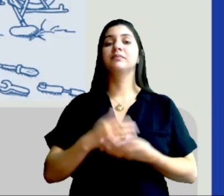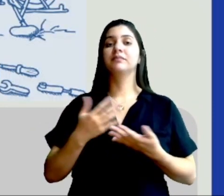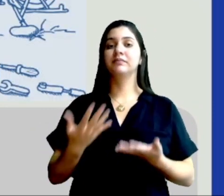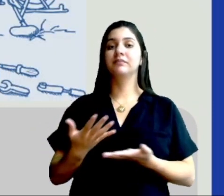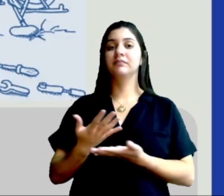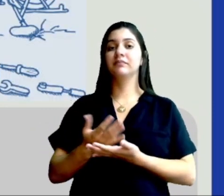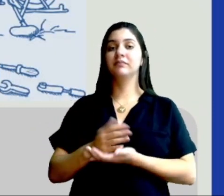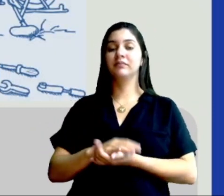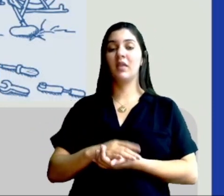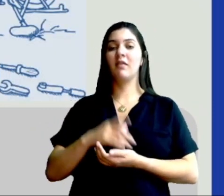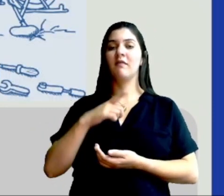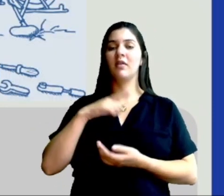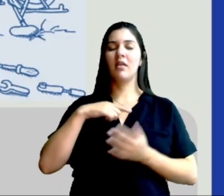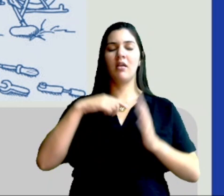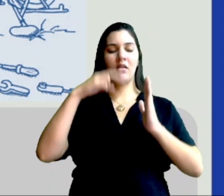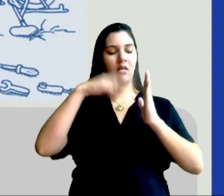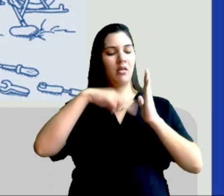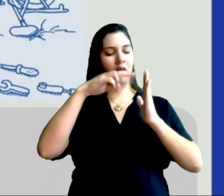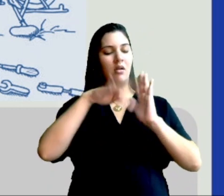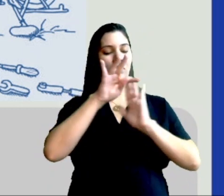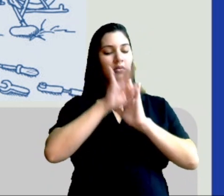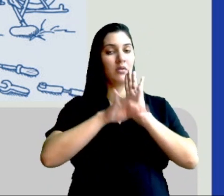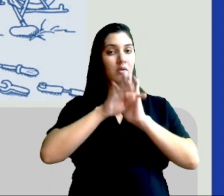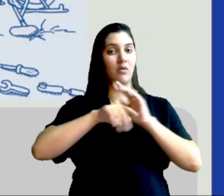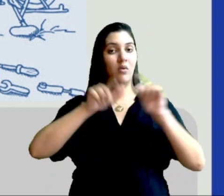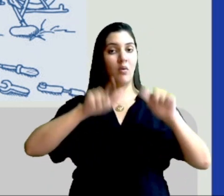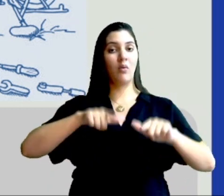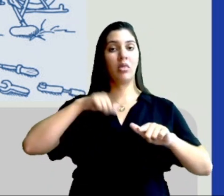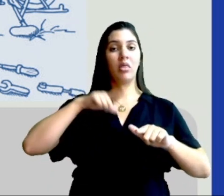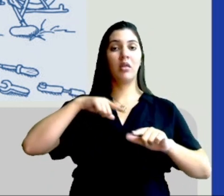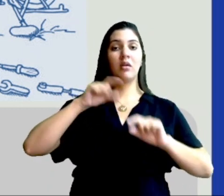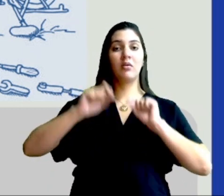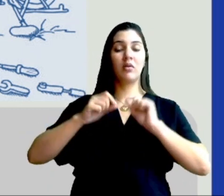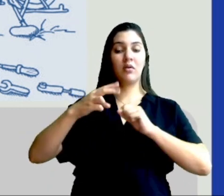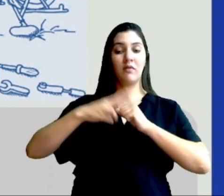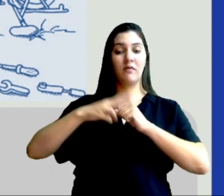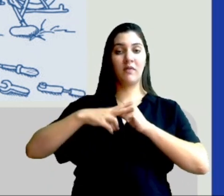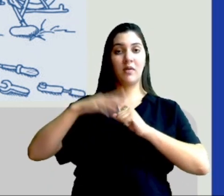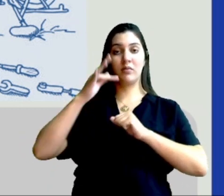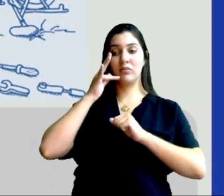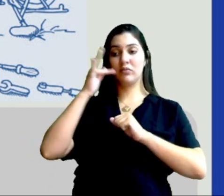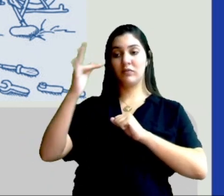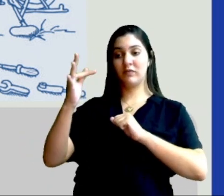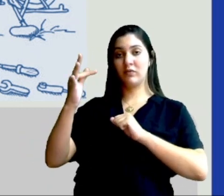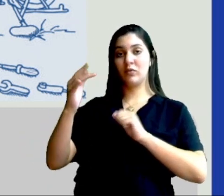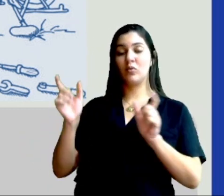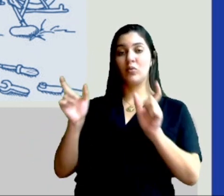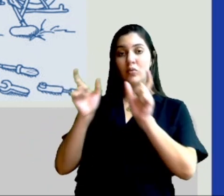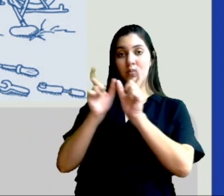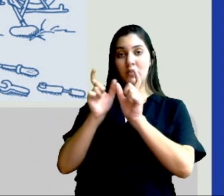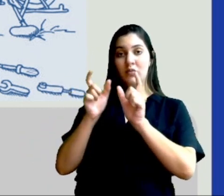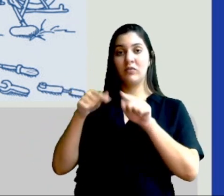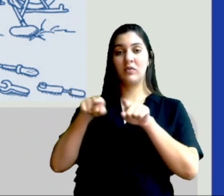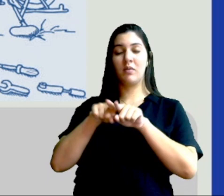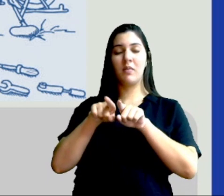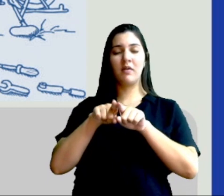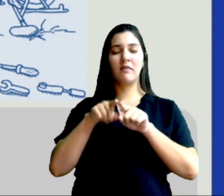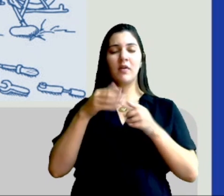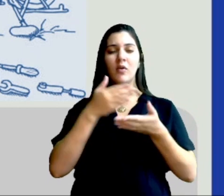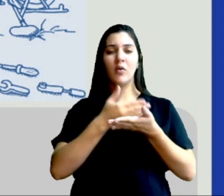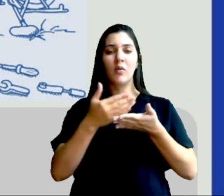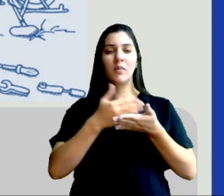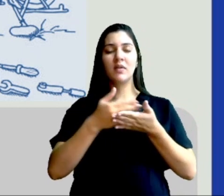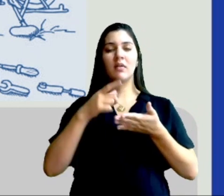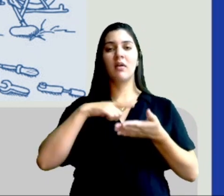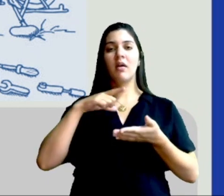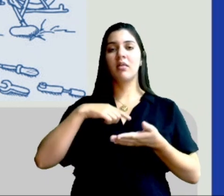lá. A gente vai ler um texto onde tem os verbos no futuro composto e aí a gente vai começar